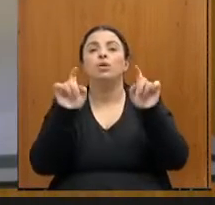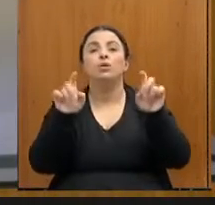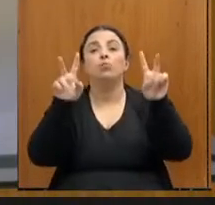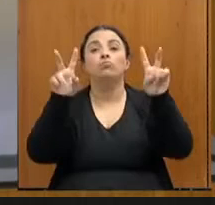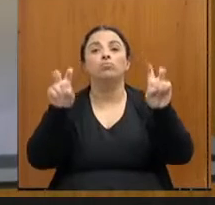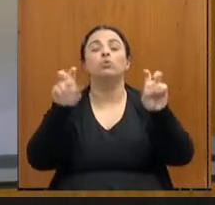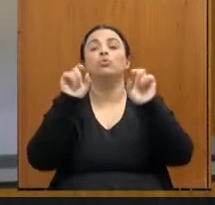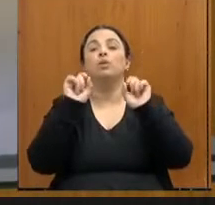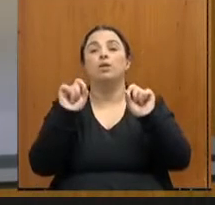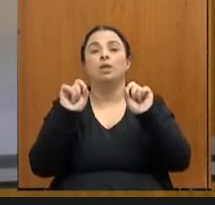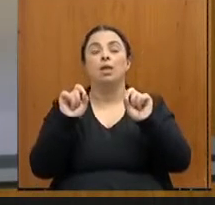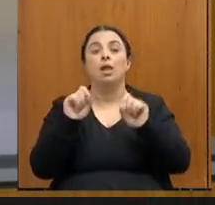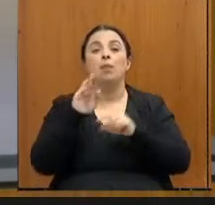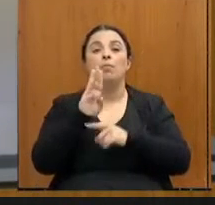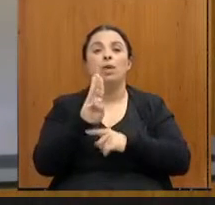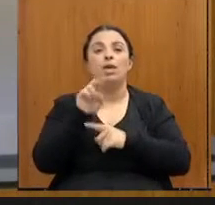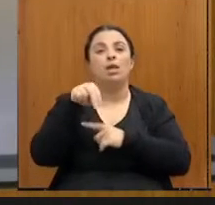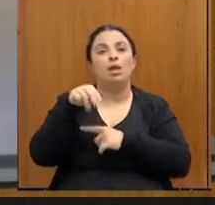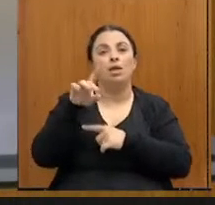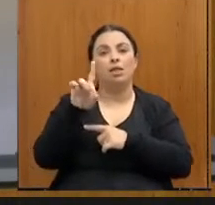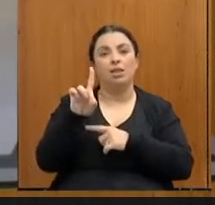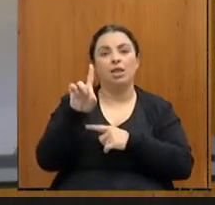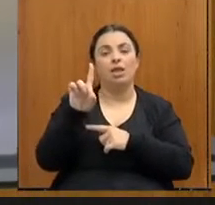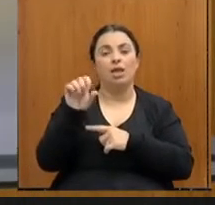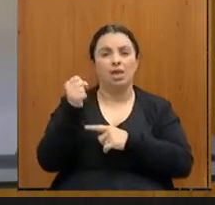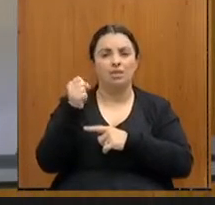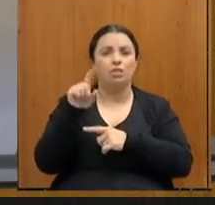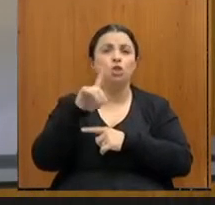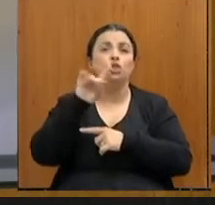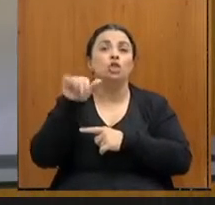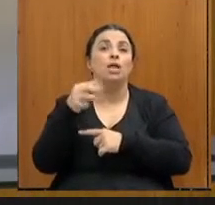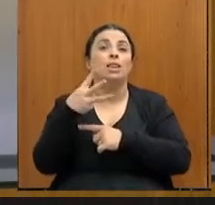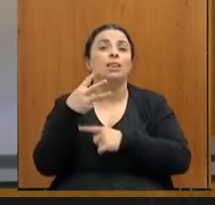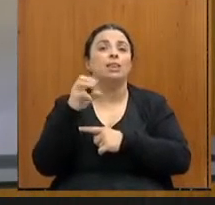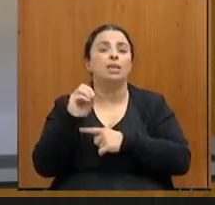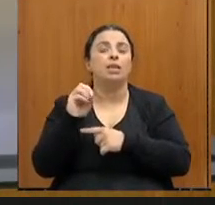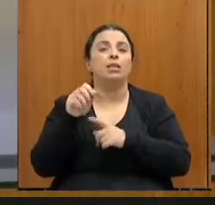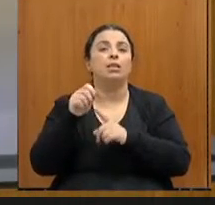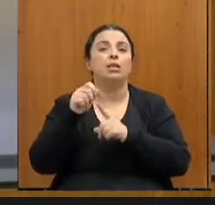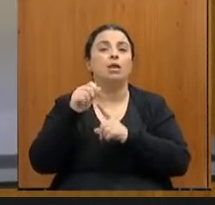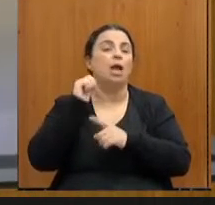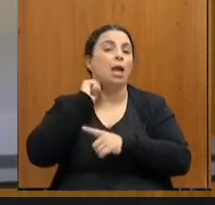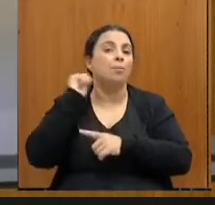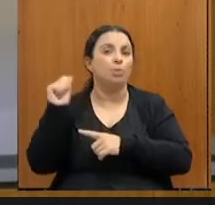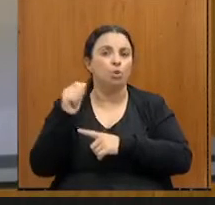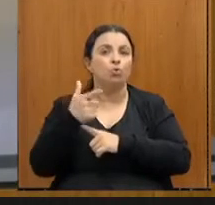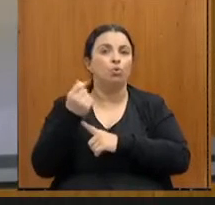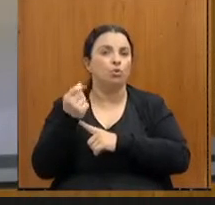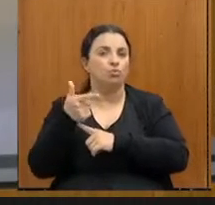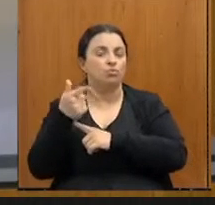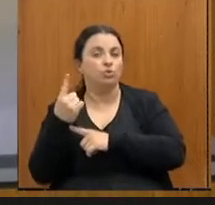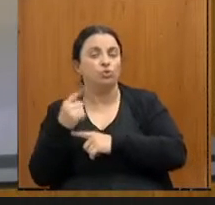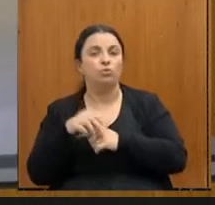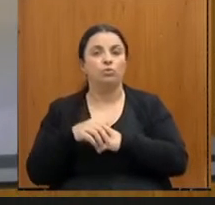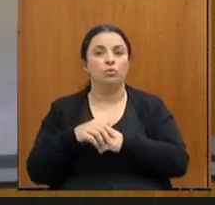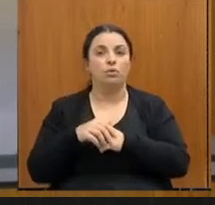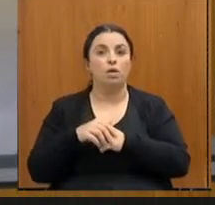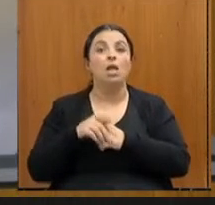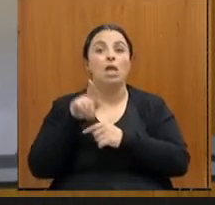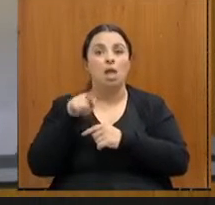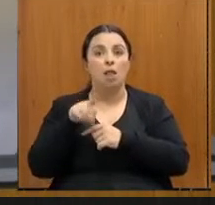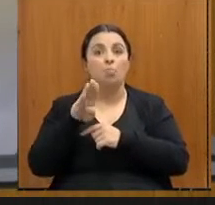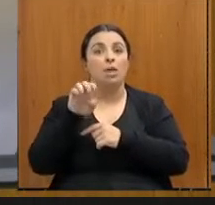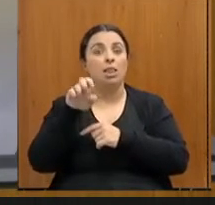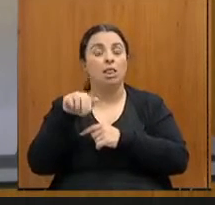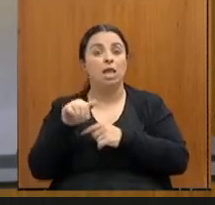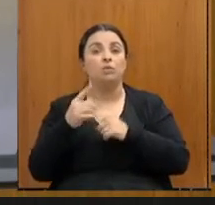título BNDS a matéria de trinta de abril de 2021 BNDS se manifestou contra